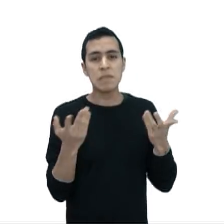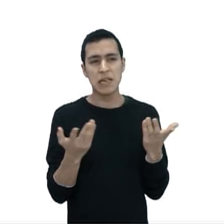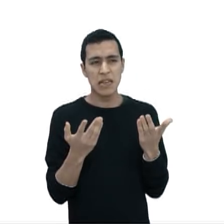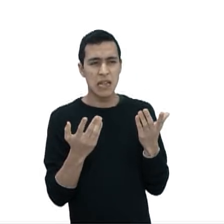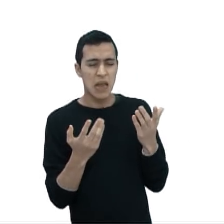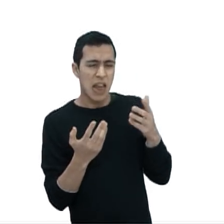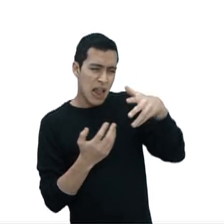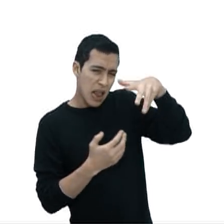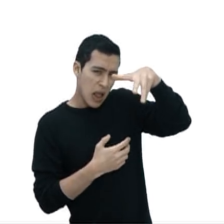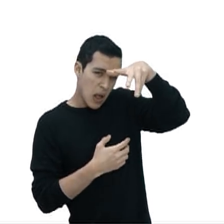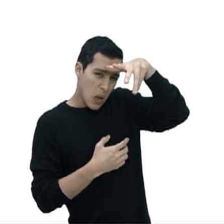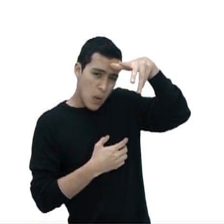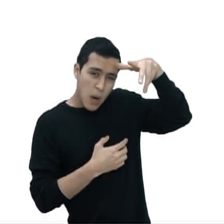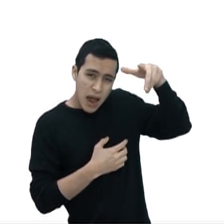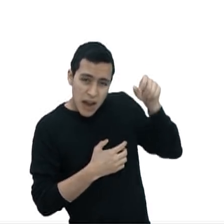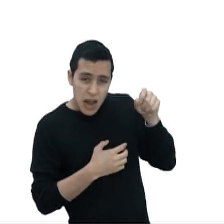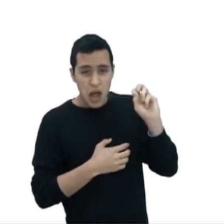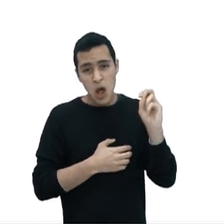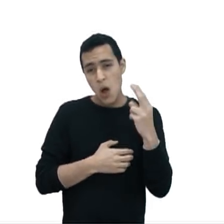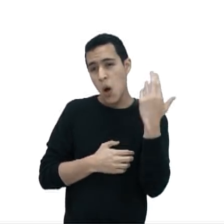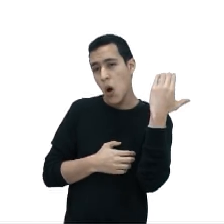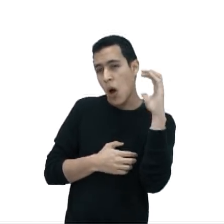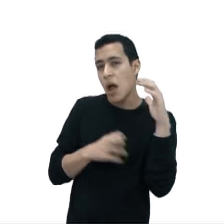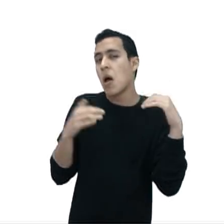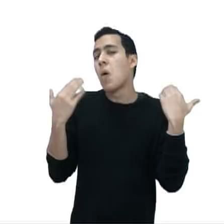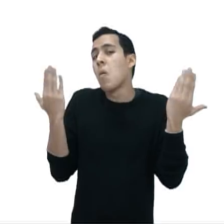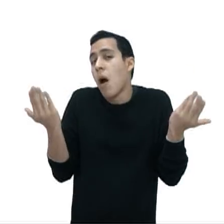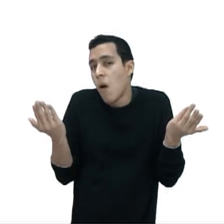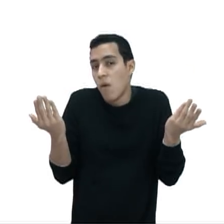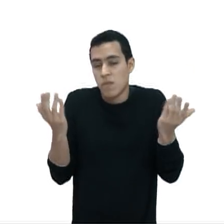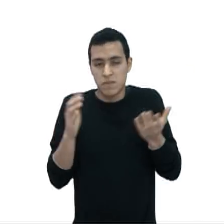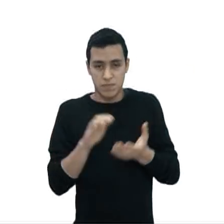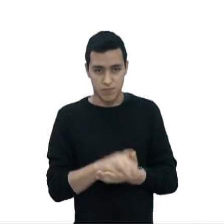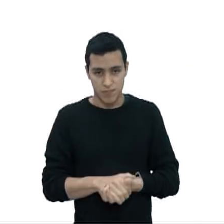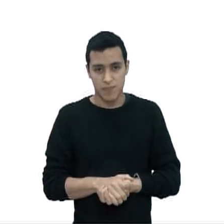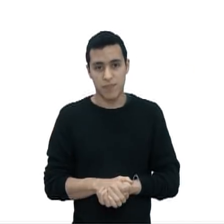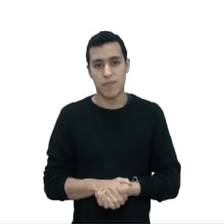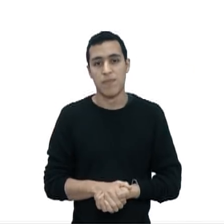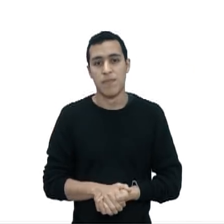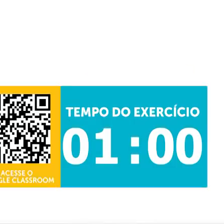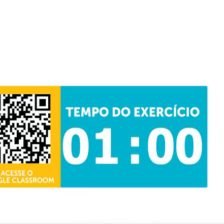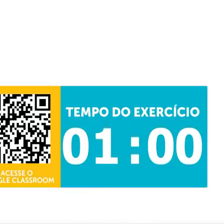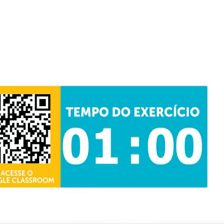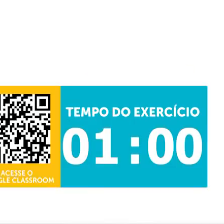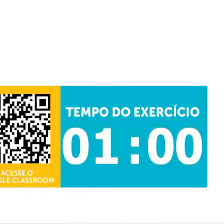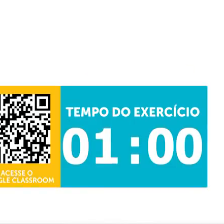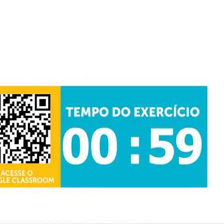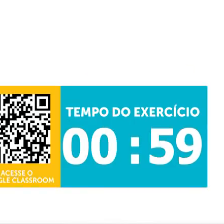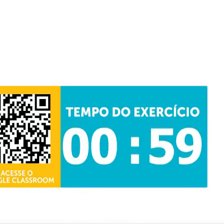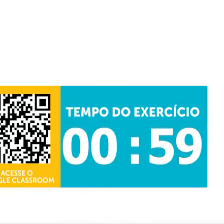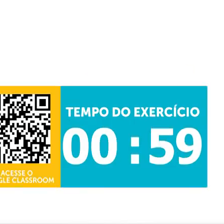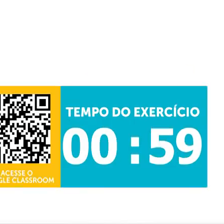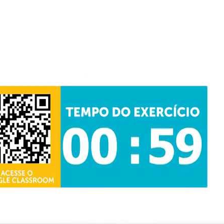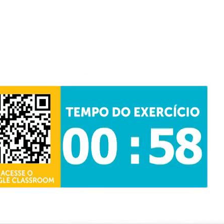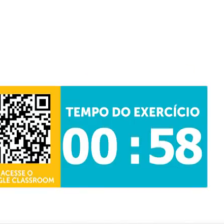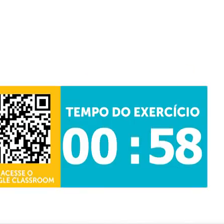do Guaraná ou à lenda da Coca-Cola? Um tempo para vocês pensarem e a gente já volta.